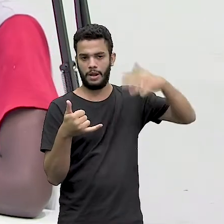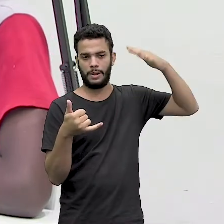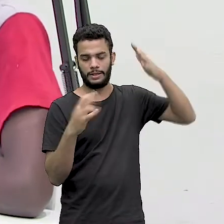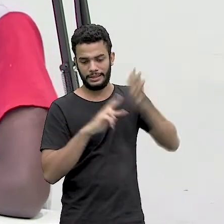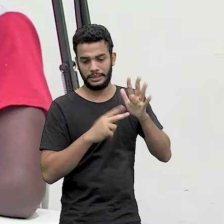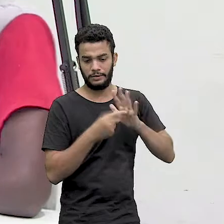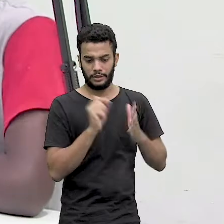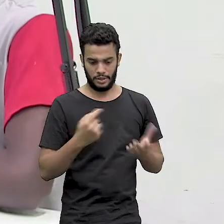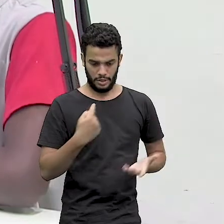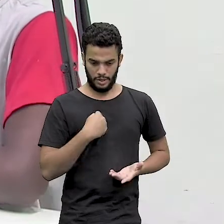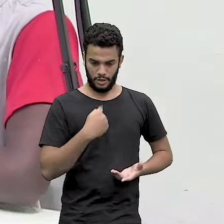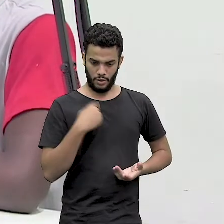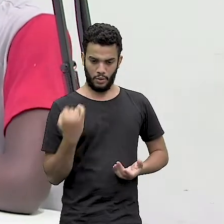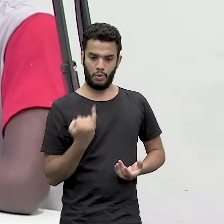grupinho.